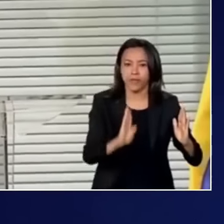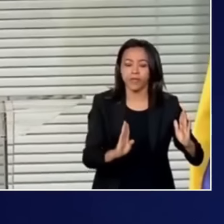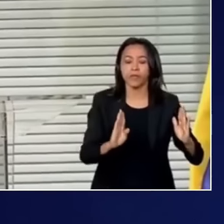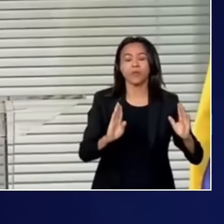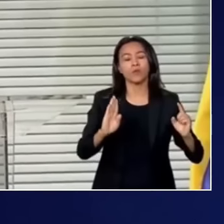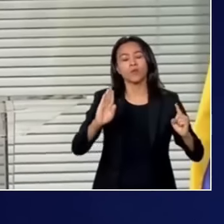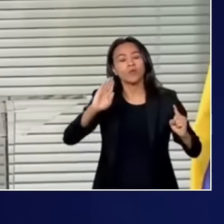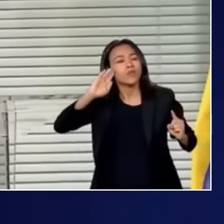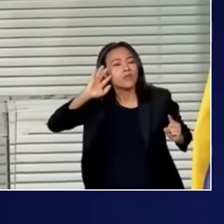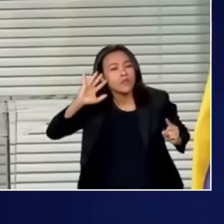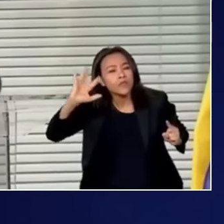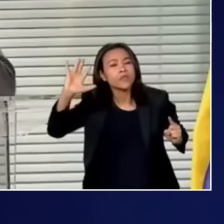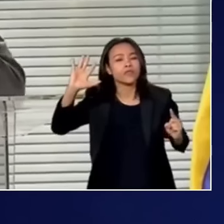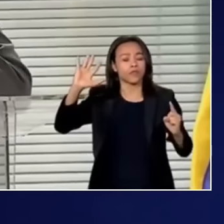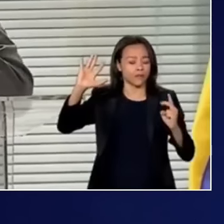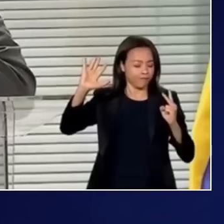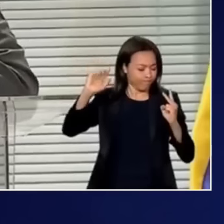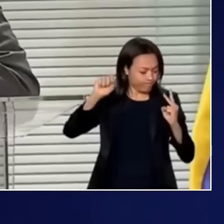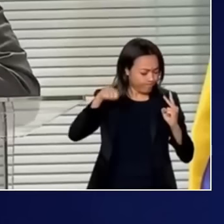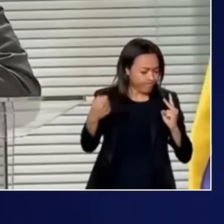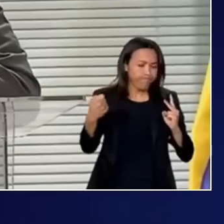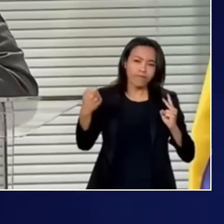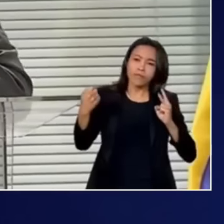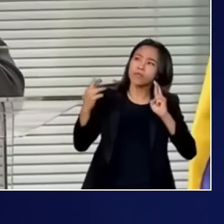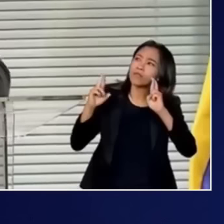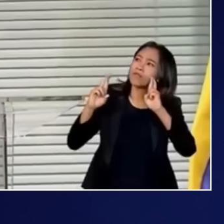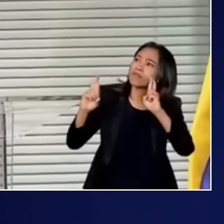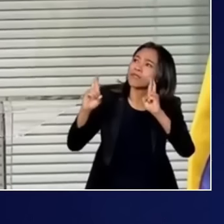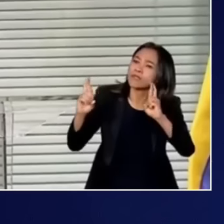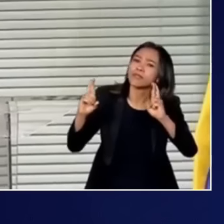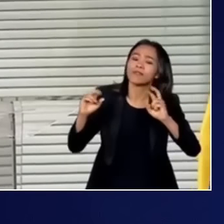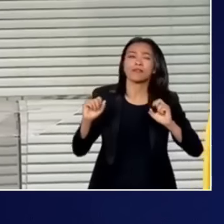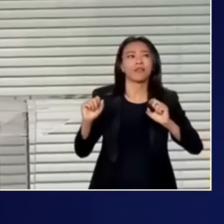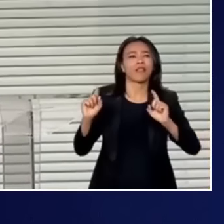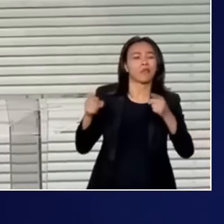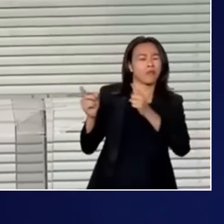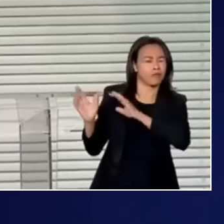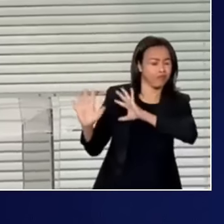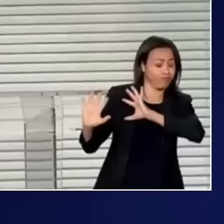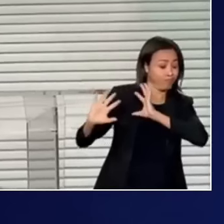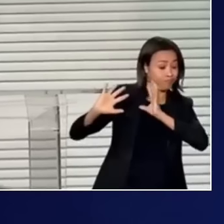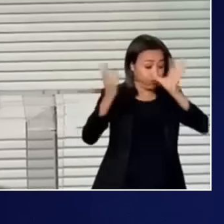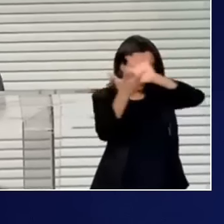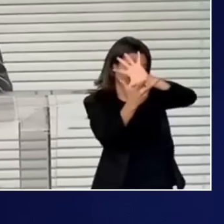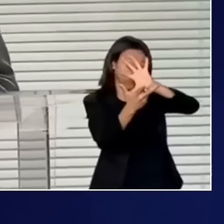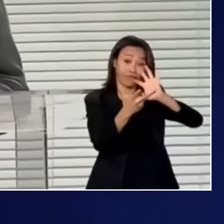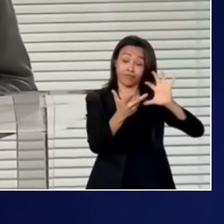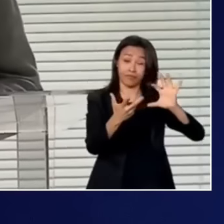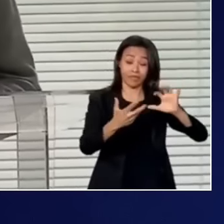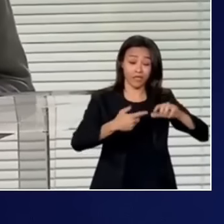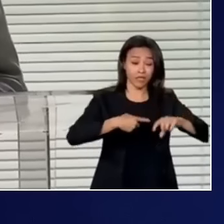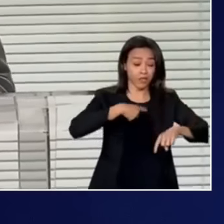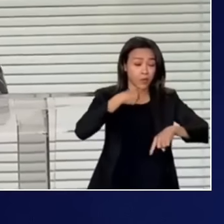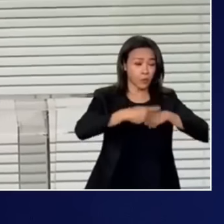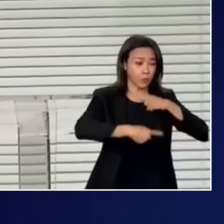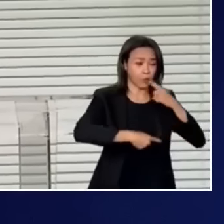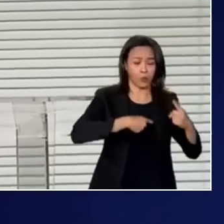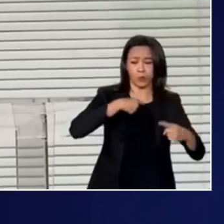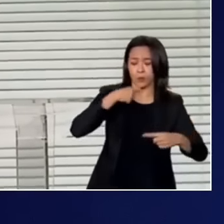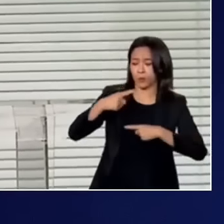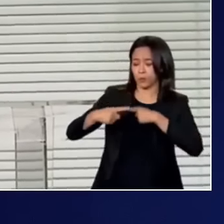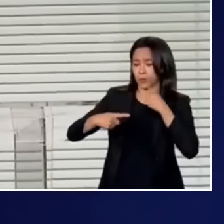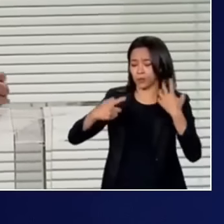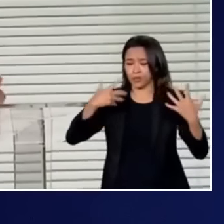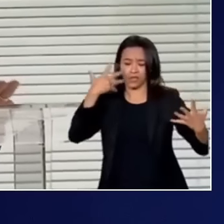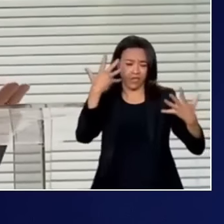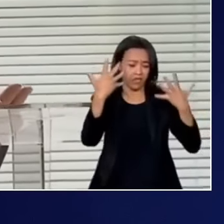sonhos de mu esperanças depois nós vivemos momento de muita incerteza em